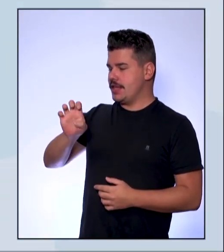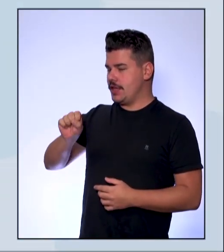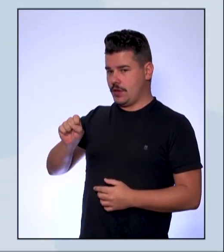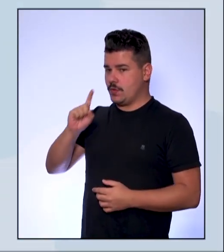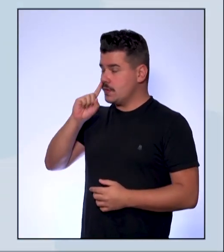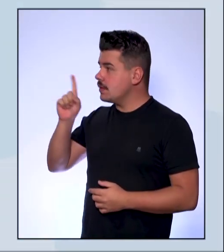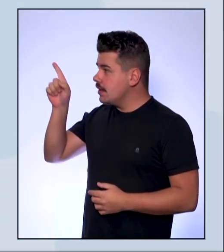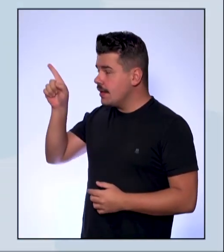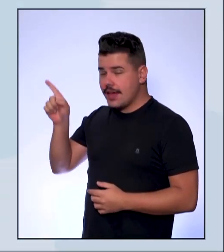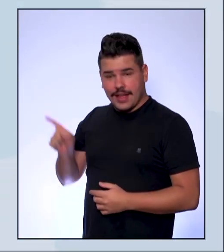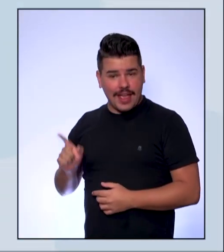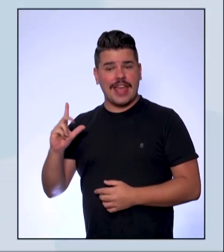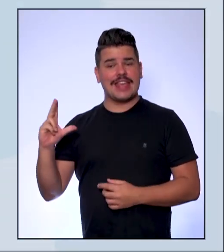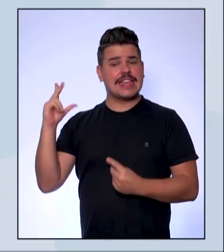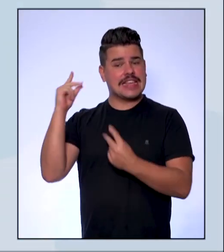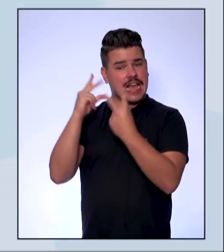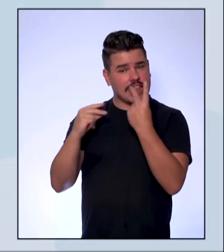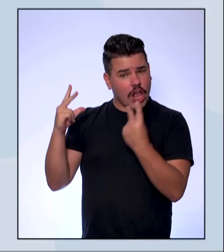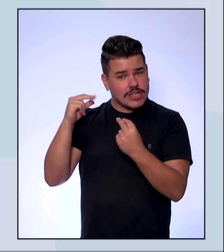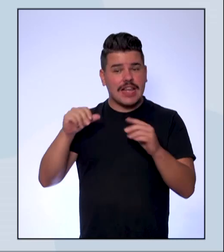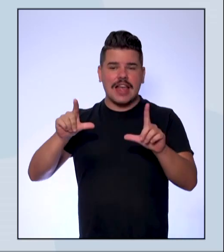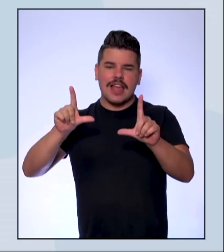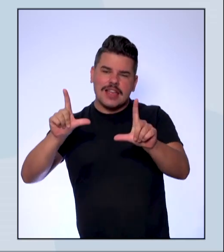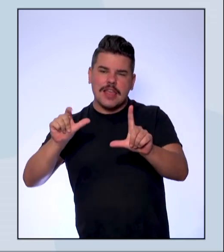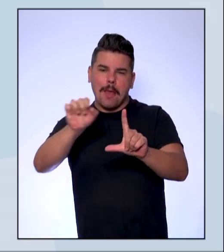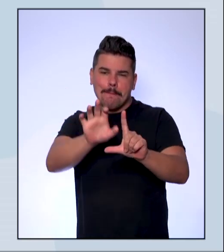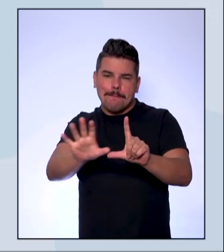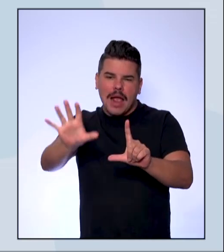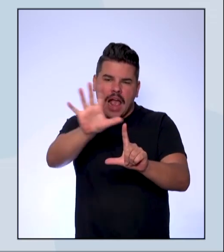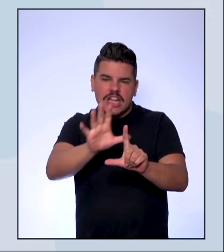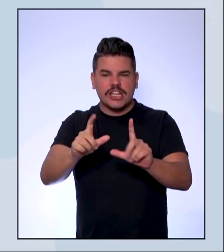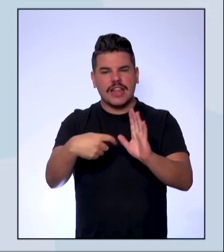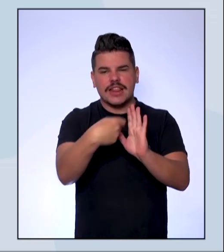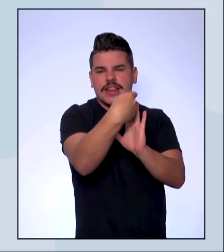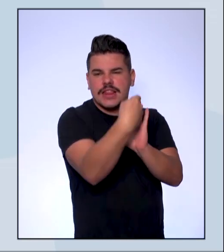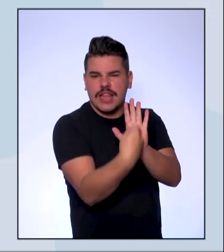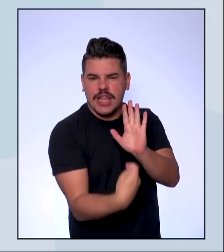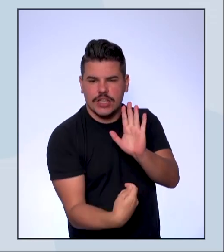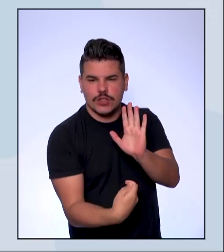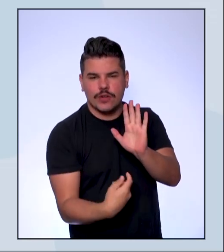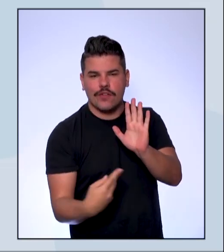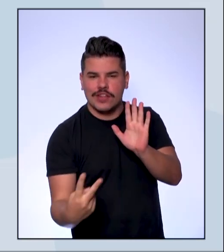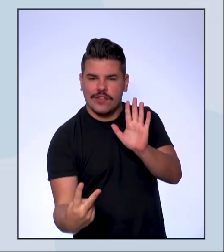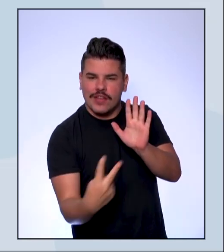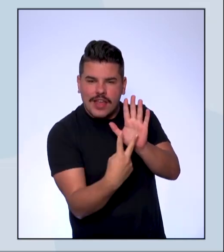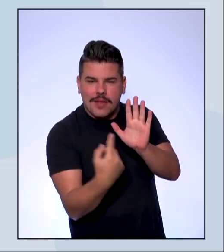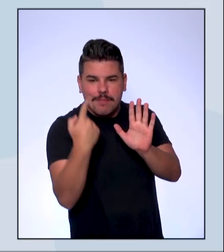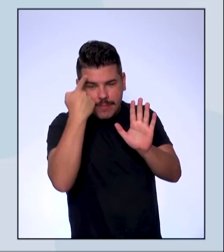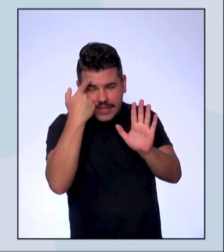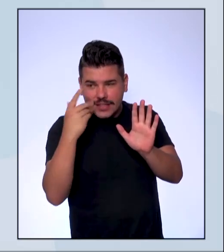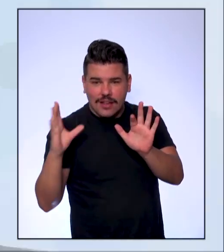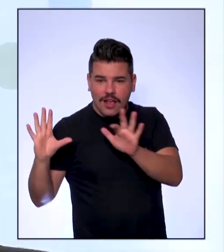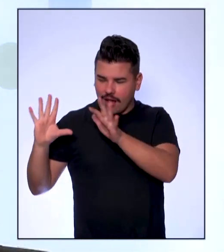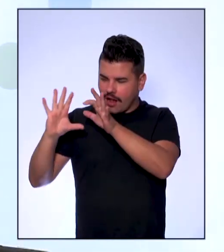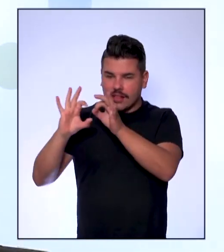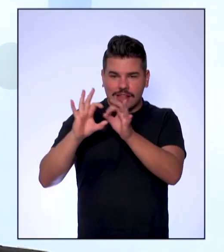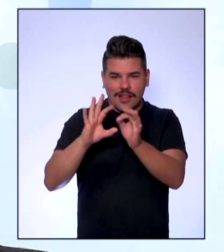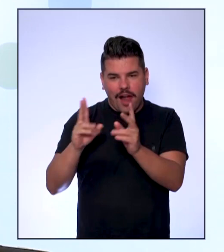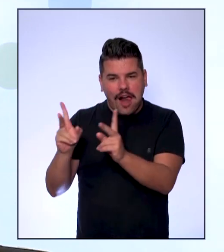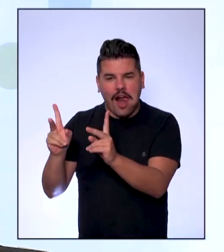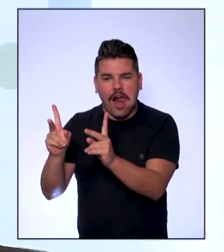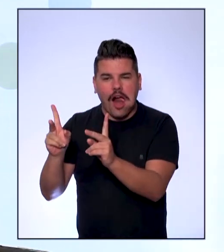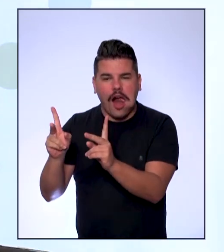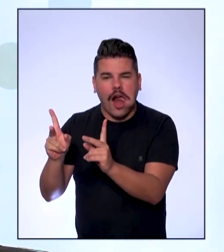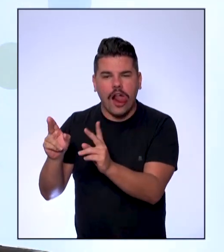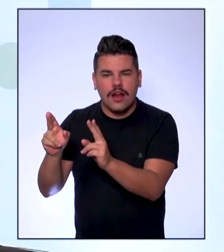vai ocorrer quando são imagens, textos ou estatísticas, né, que vêm veiculados fora de contexto. Então, por